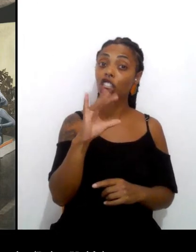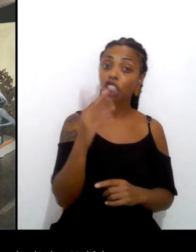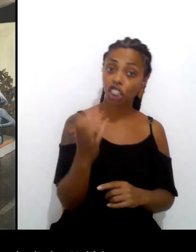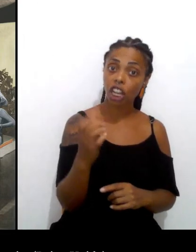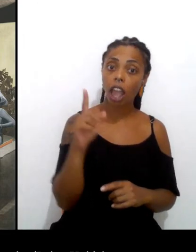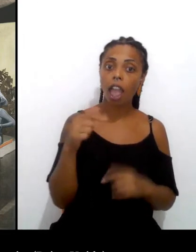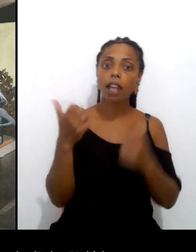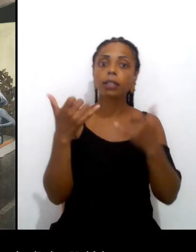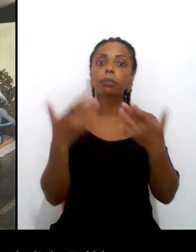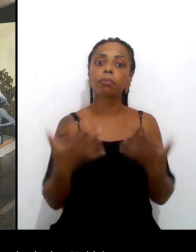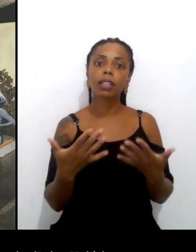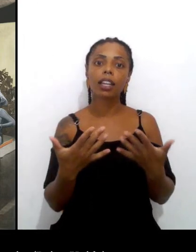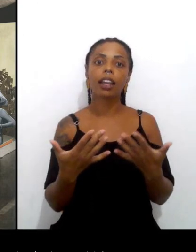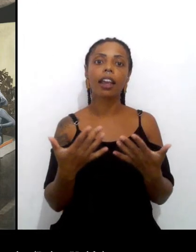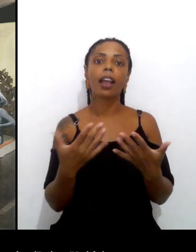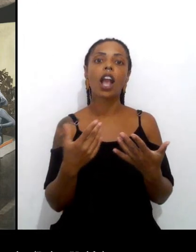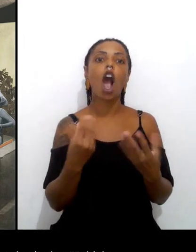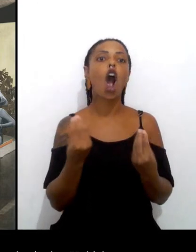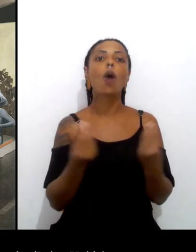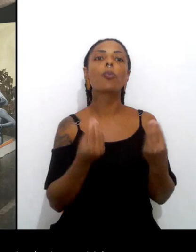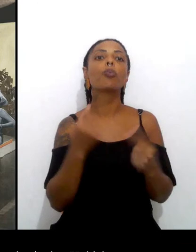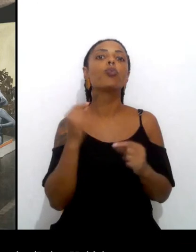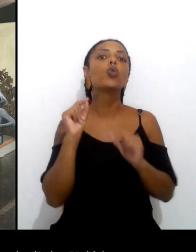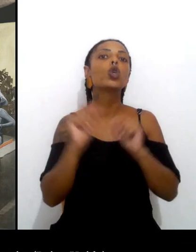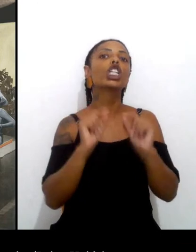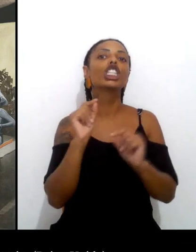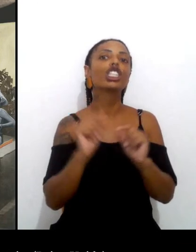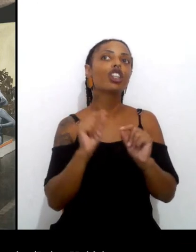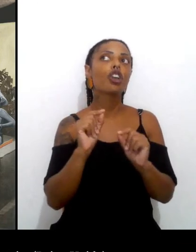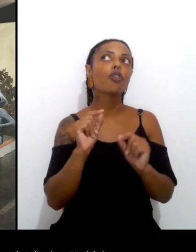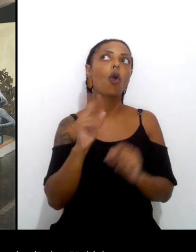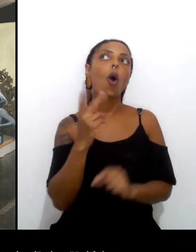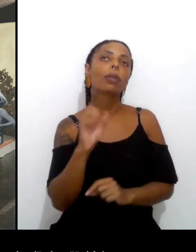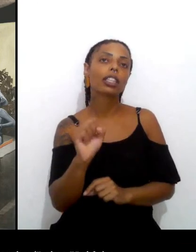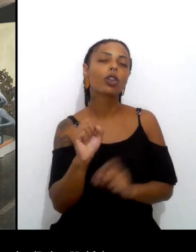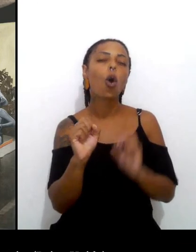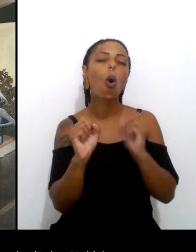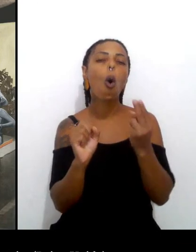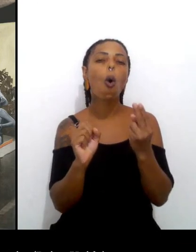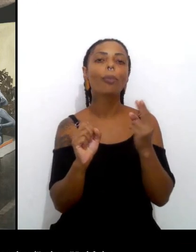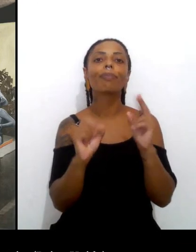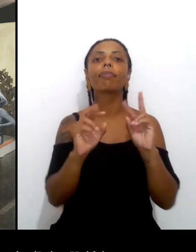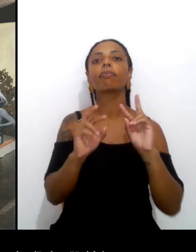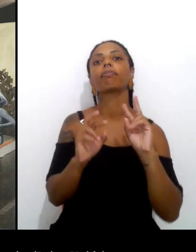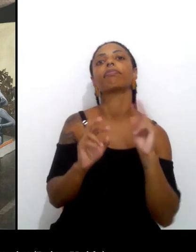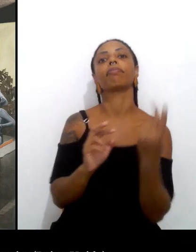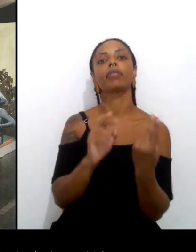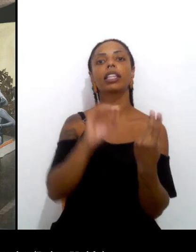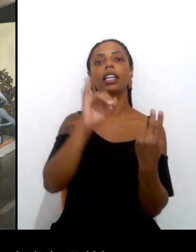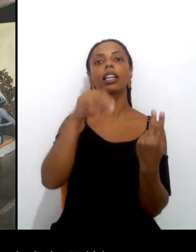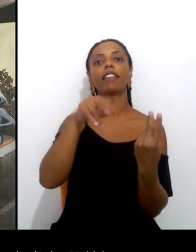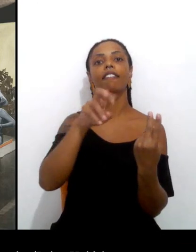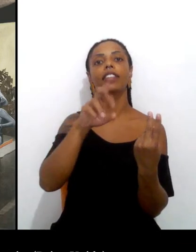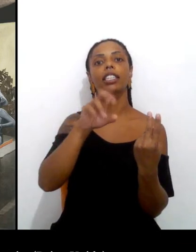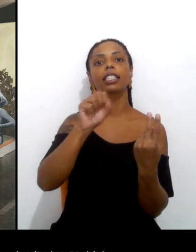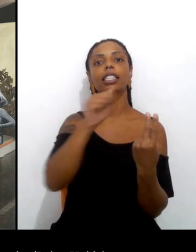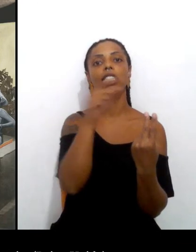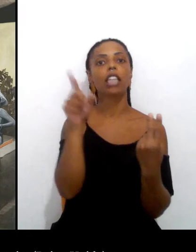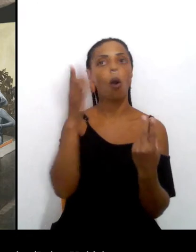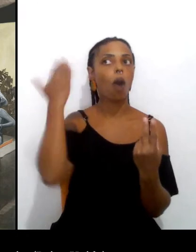a homossexualidade ou inversão Como era chamado Então os homens